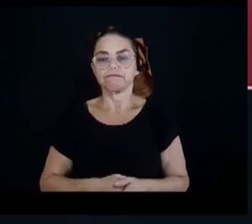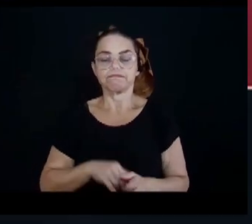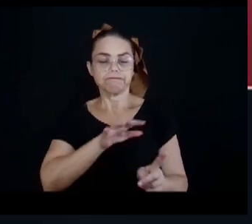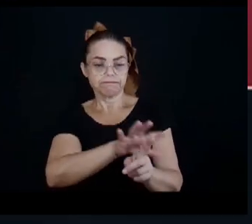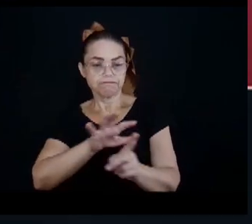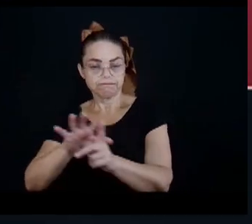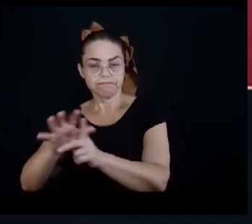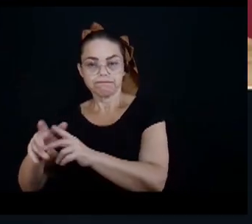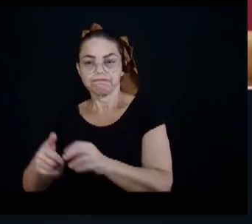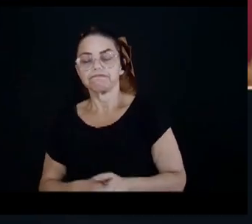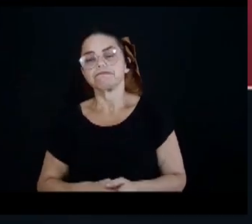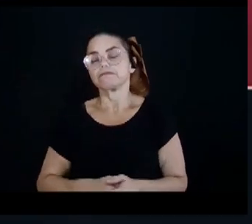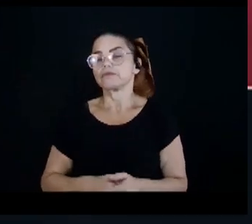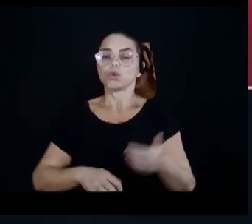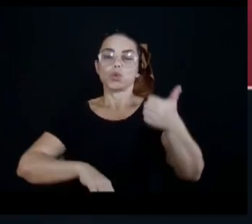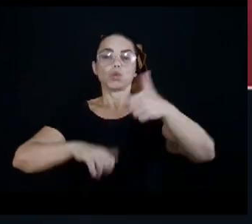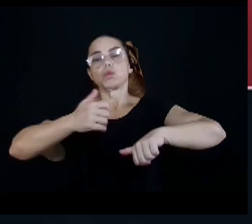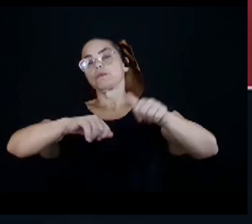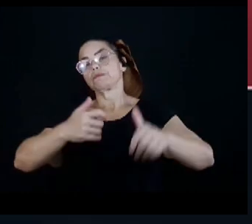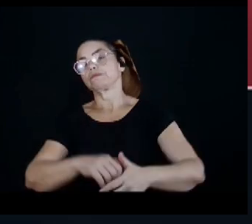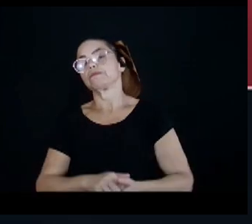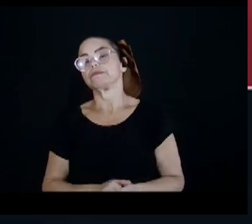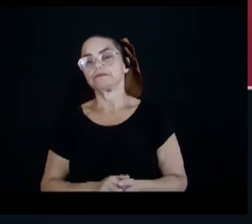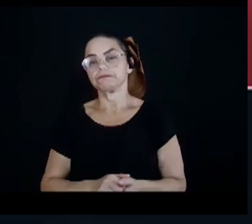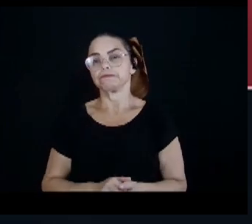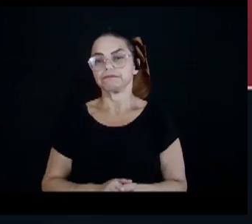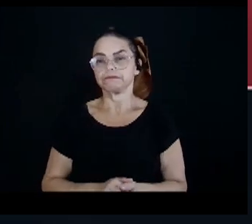avaliação sua, nosso consultor, por favor?